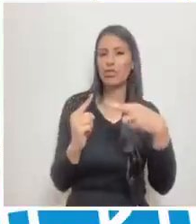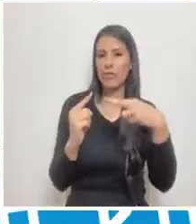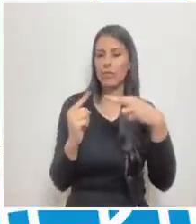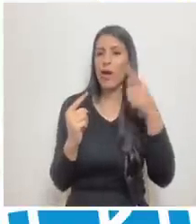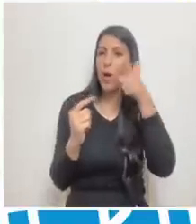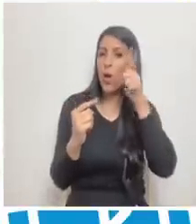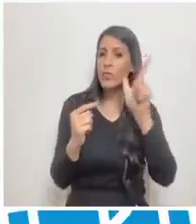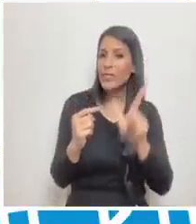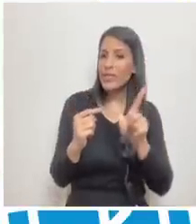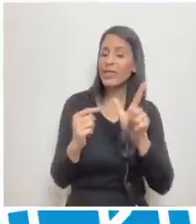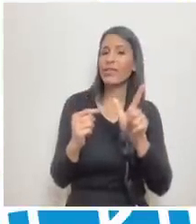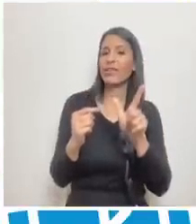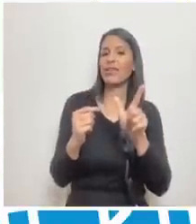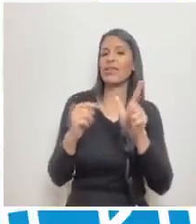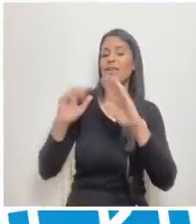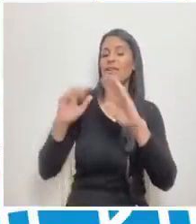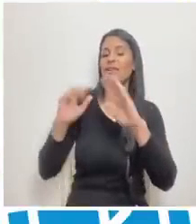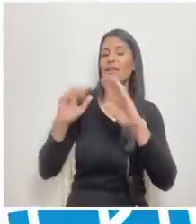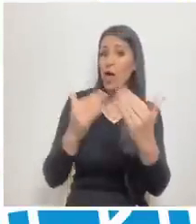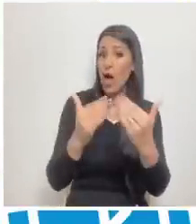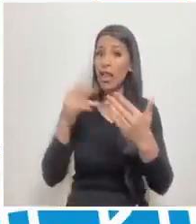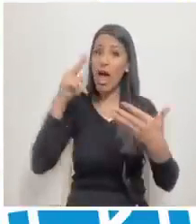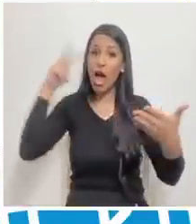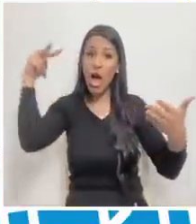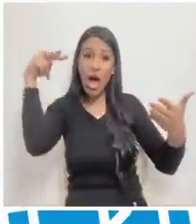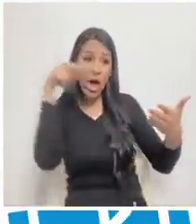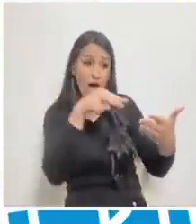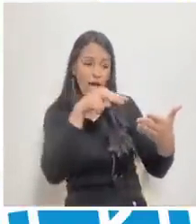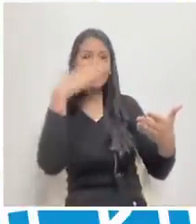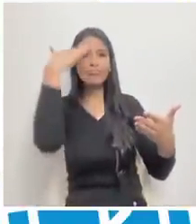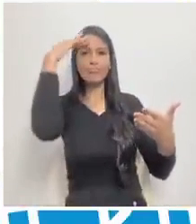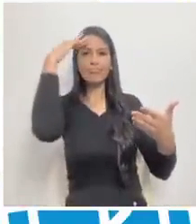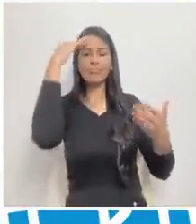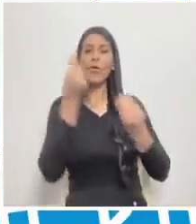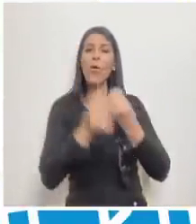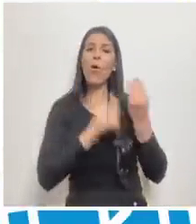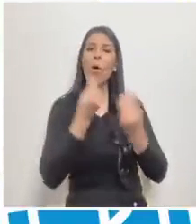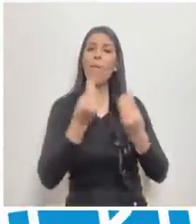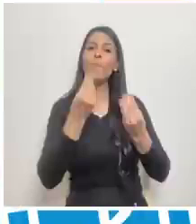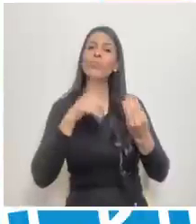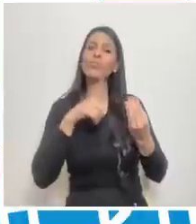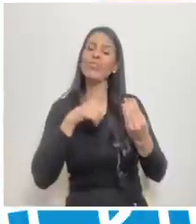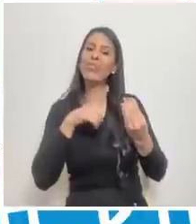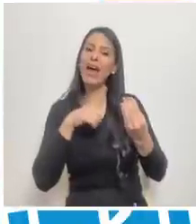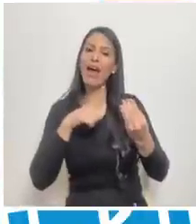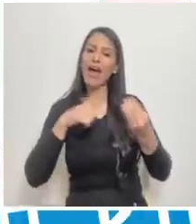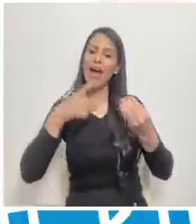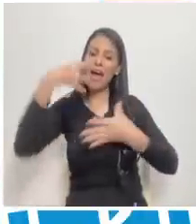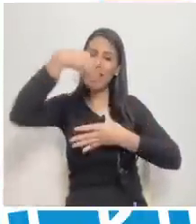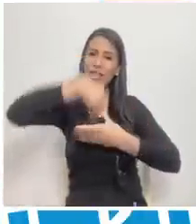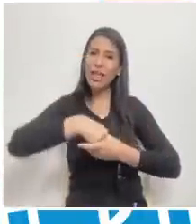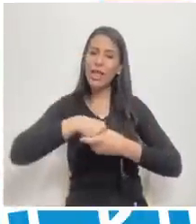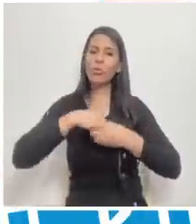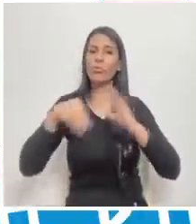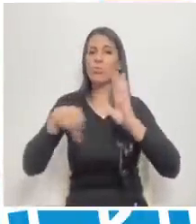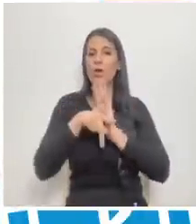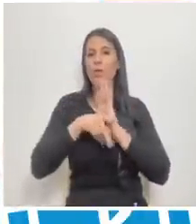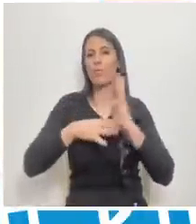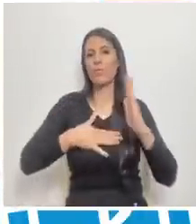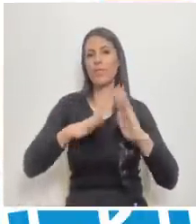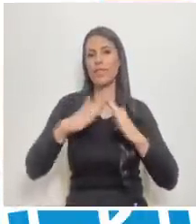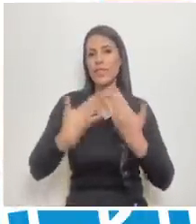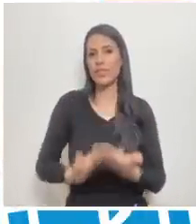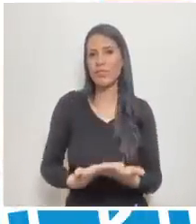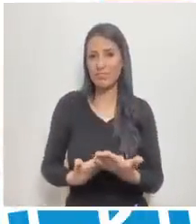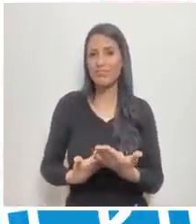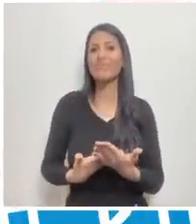do resultado da sua instituição para que ela realmente reconhecesse aquele resultado e pudesse agir sobre ele, né? Não mais